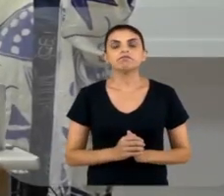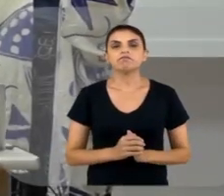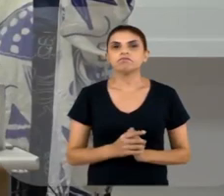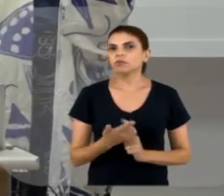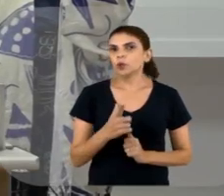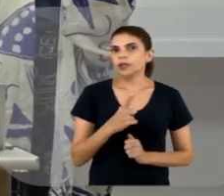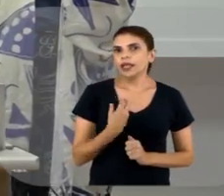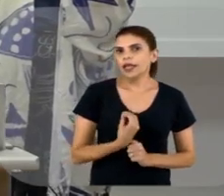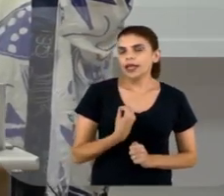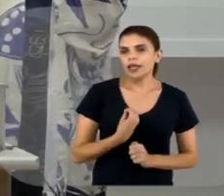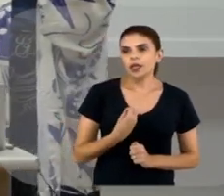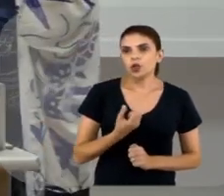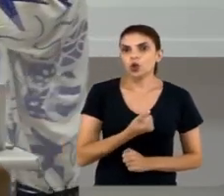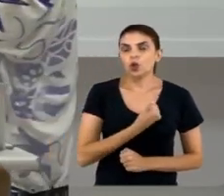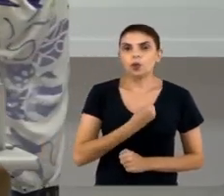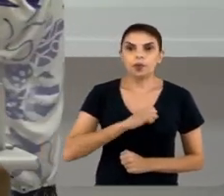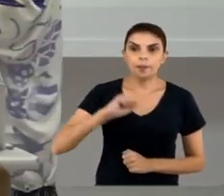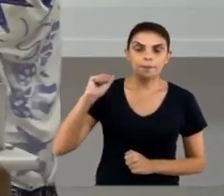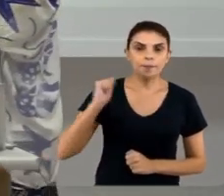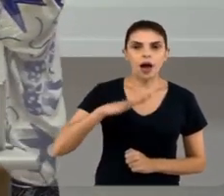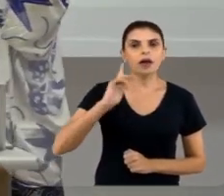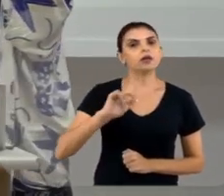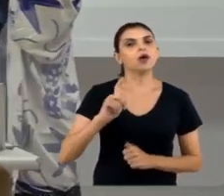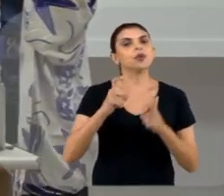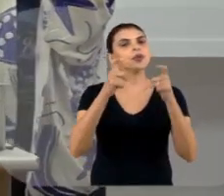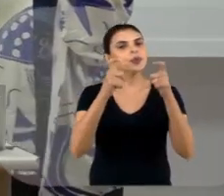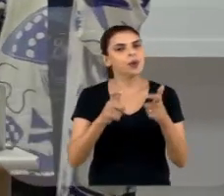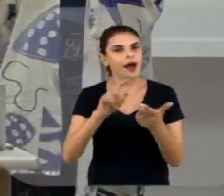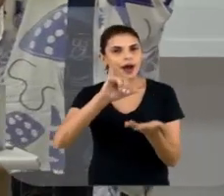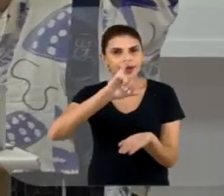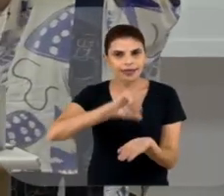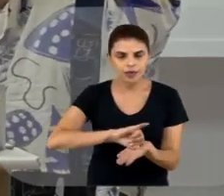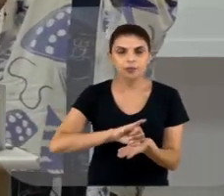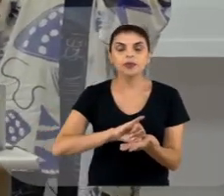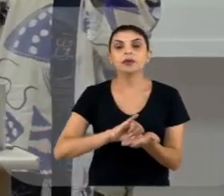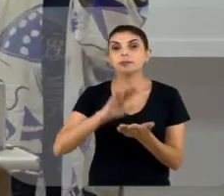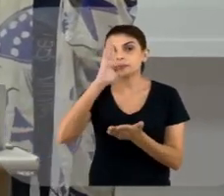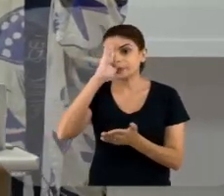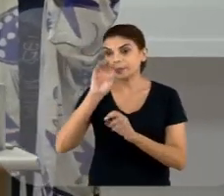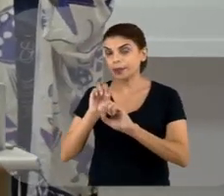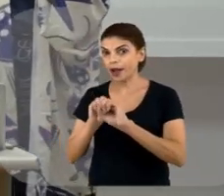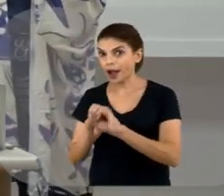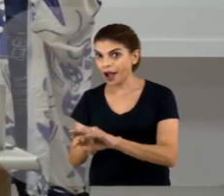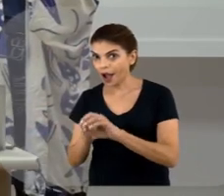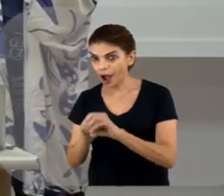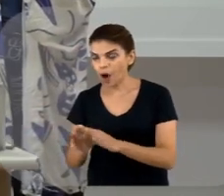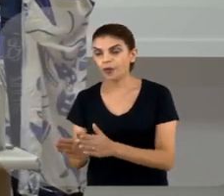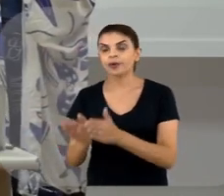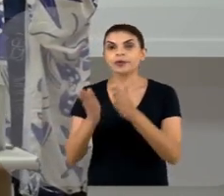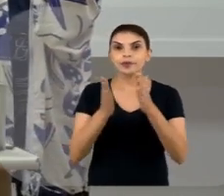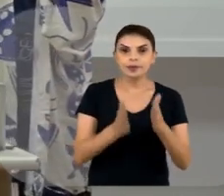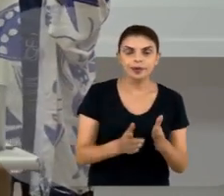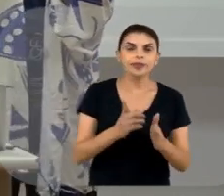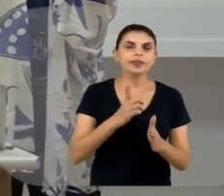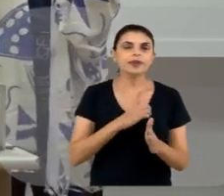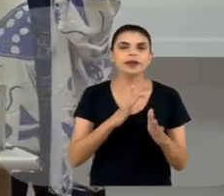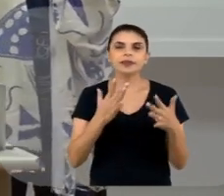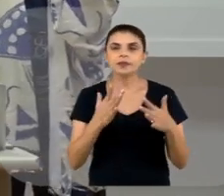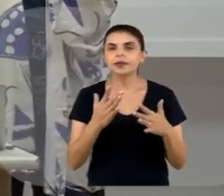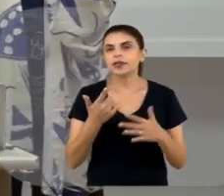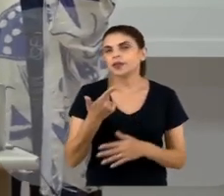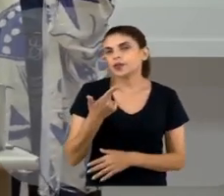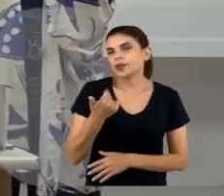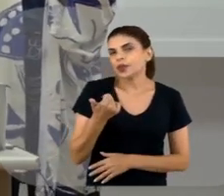número mágico, né? No campus, a gente trabalha com cada aula, idealmente, tem ali em torno